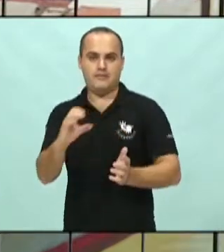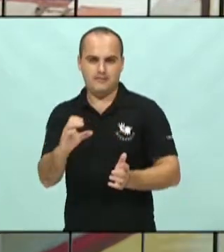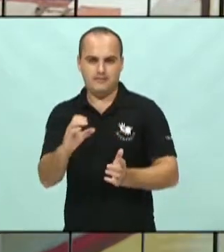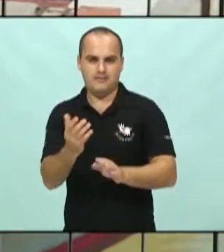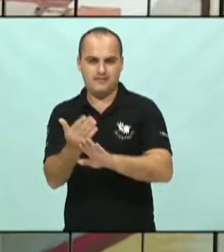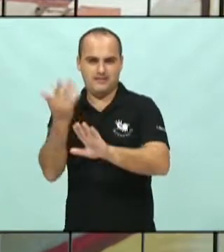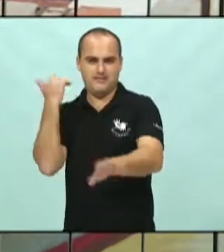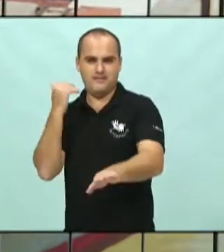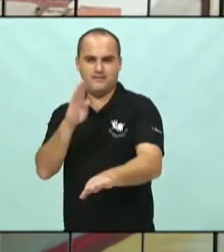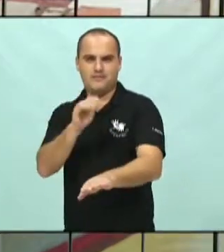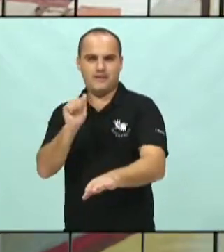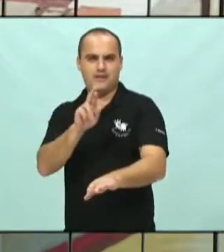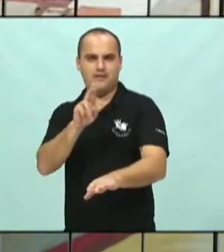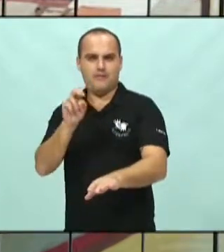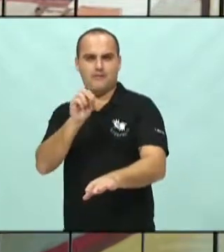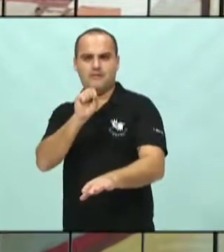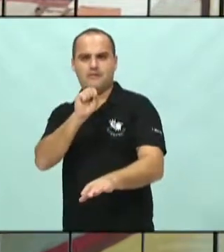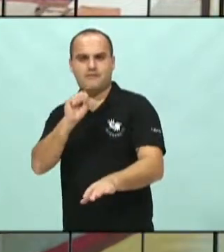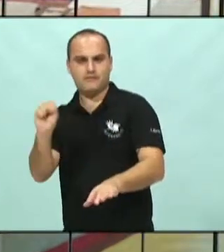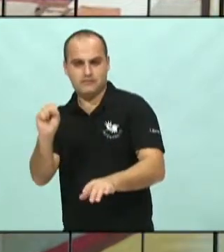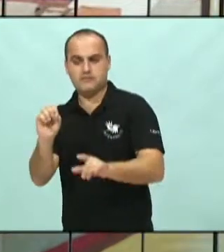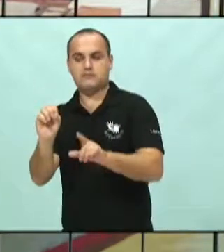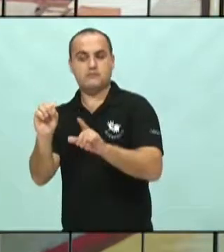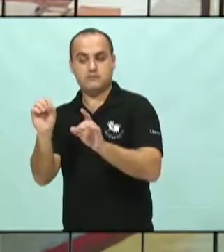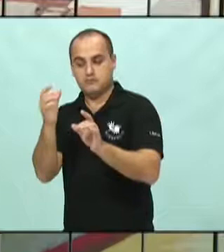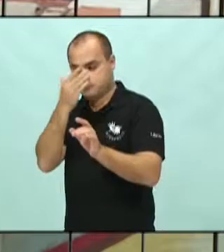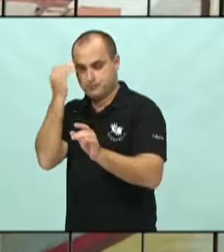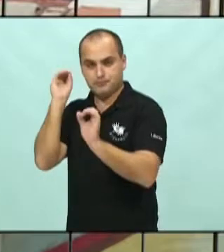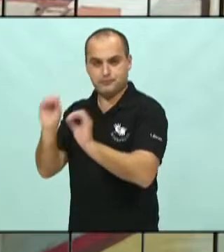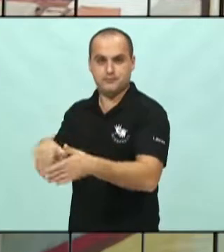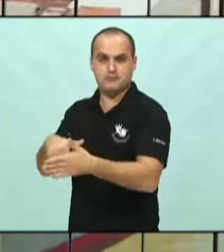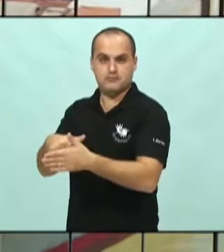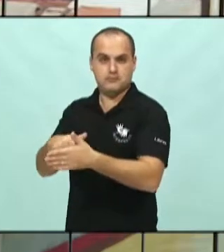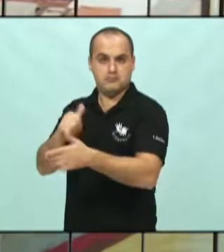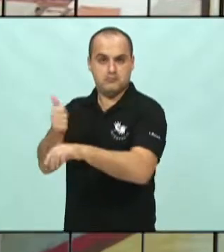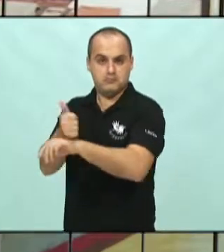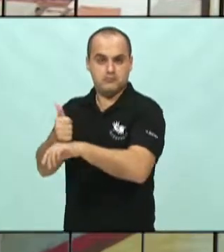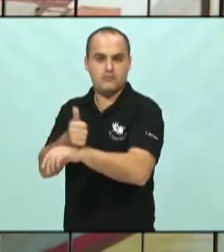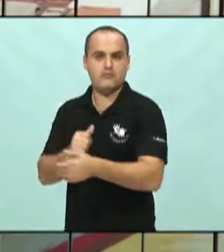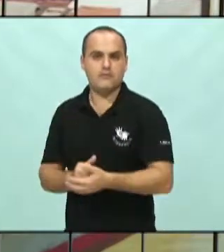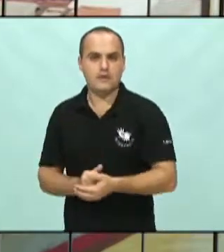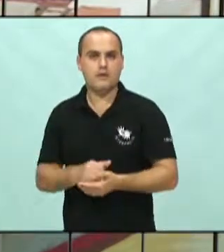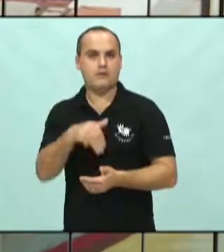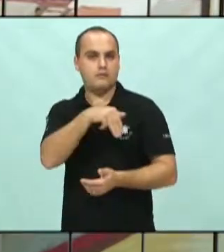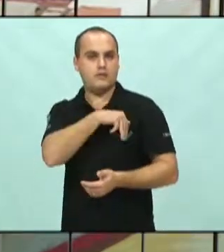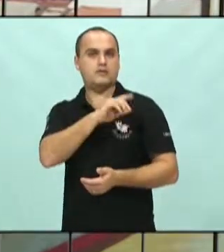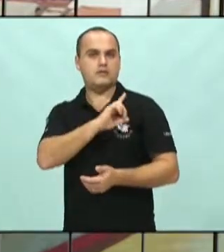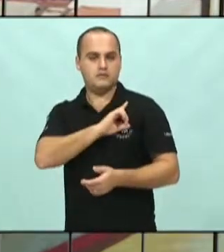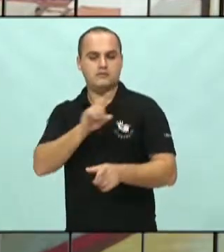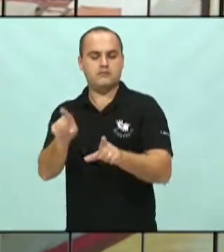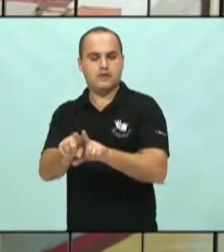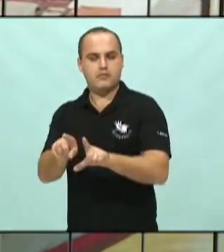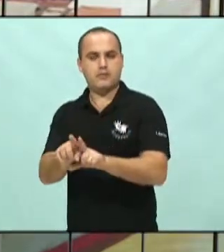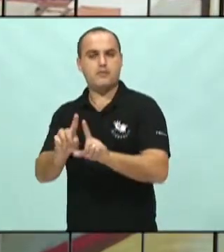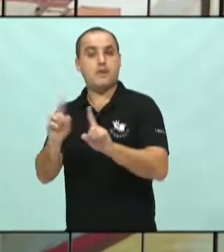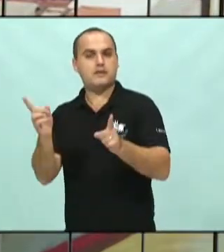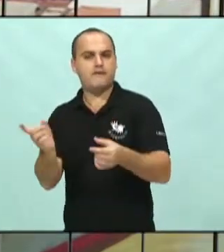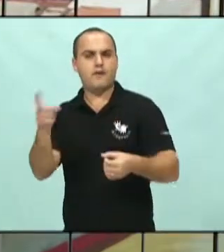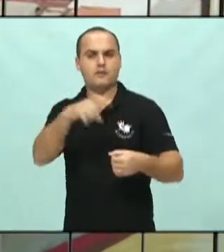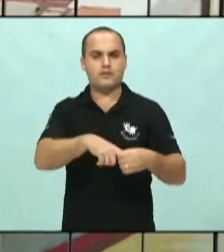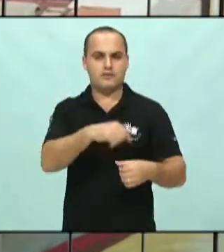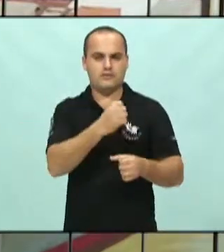como o Barroso deixou de ter o futebol profissional. E o Marcílio também tomou esse caminho, mas acabou